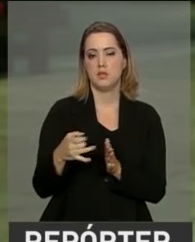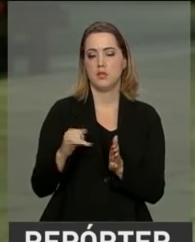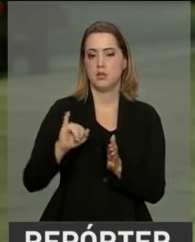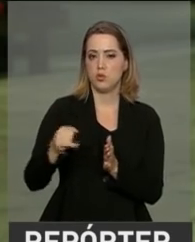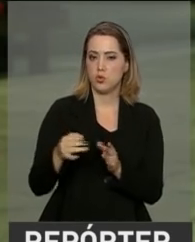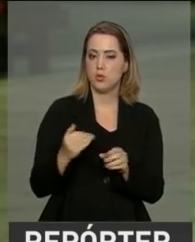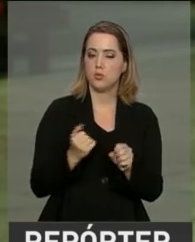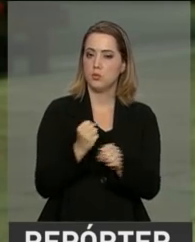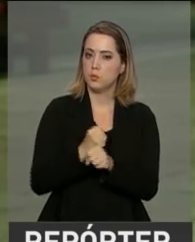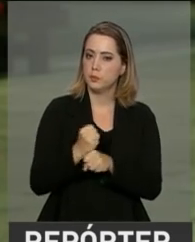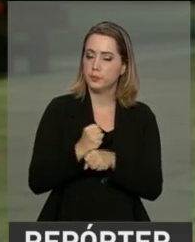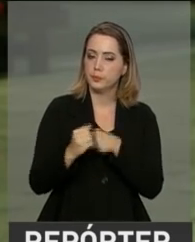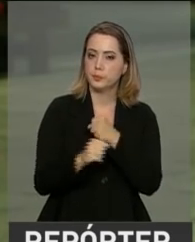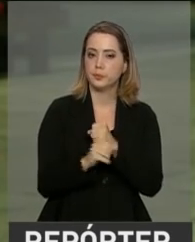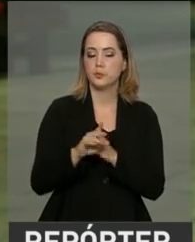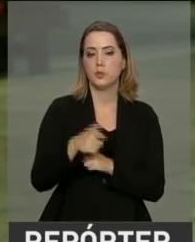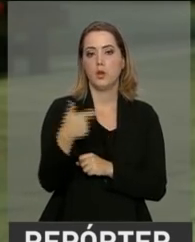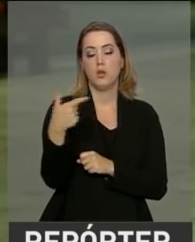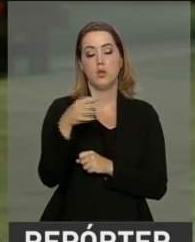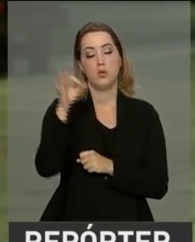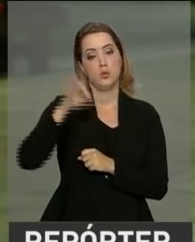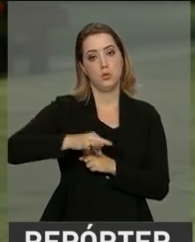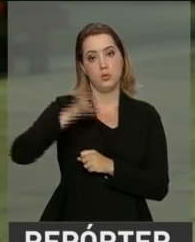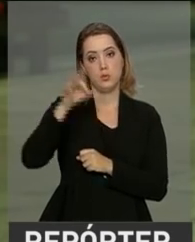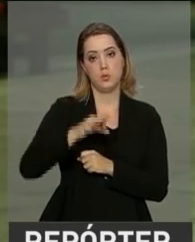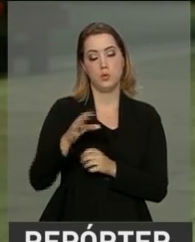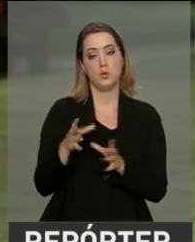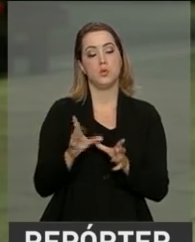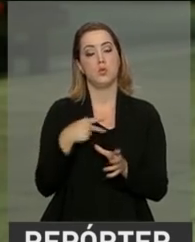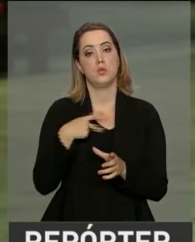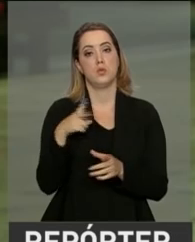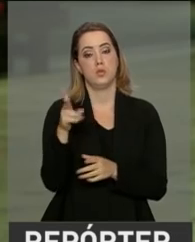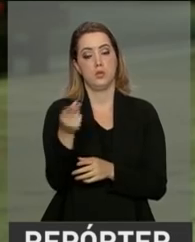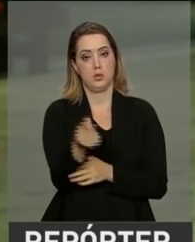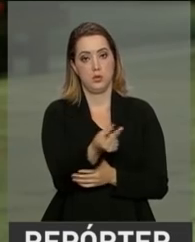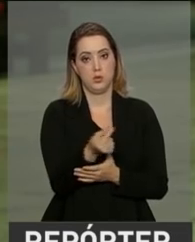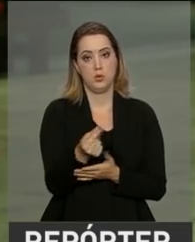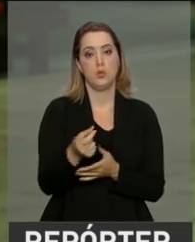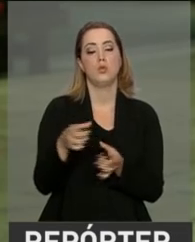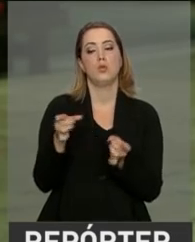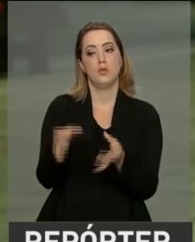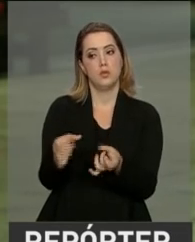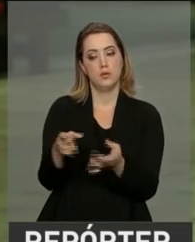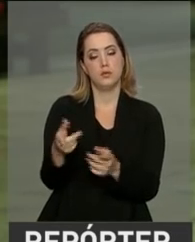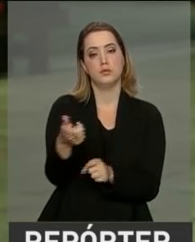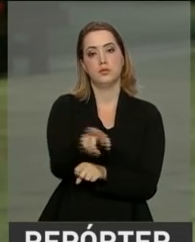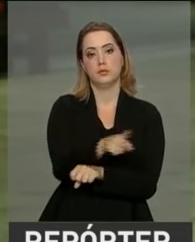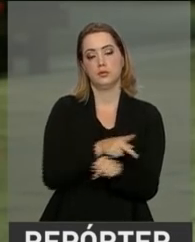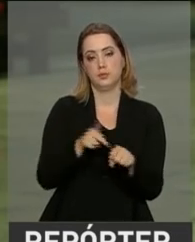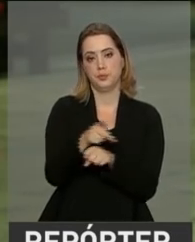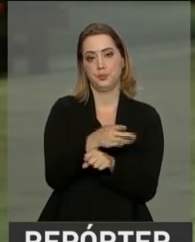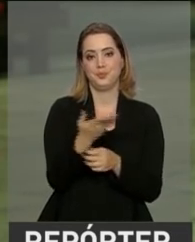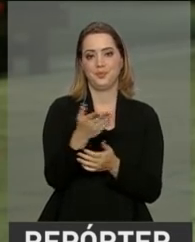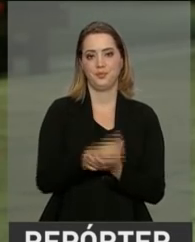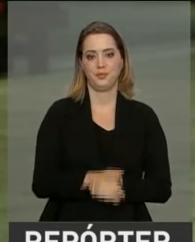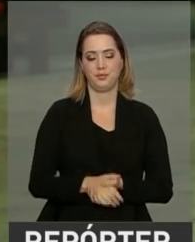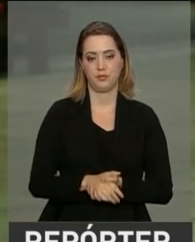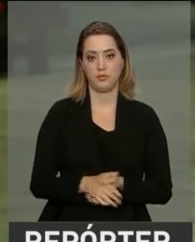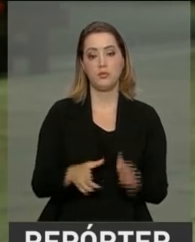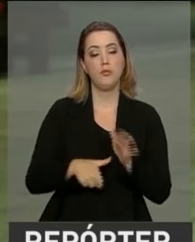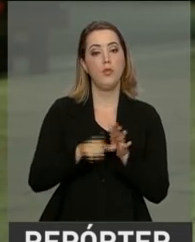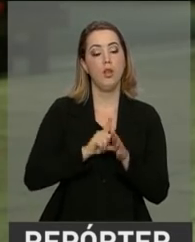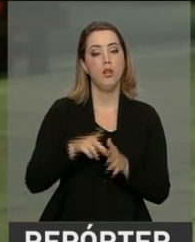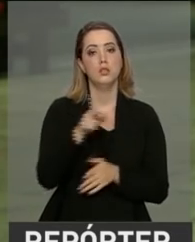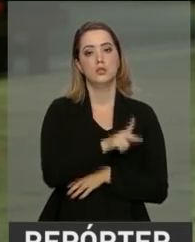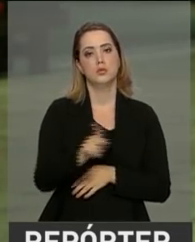vem, este crédito vai valer 2% do volume exportado. E mais cedo aqui no Palácio do Planalto, o presidente